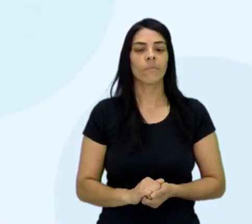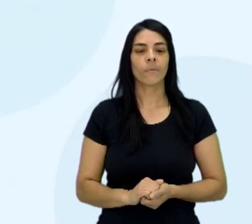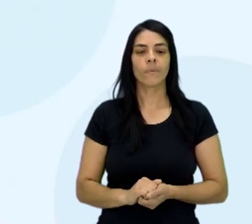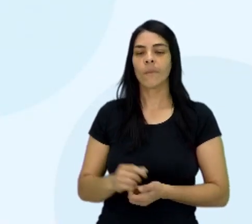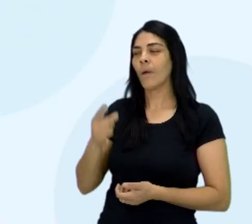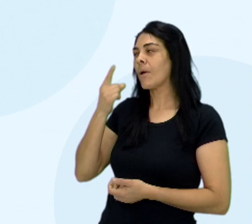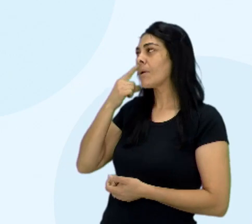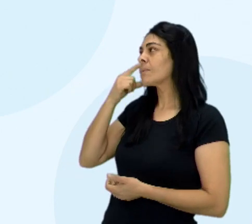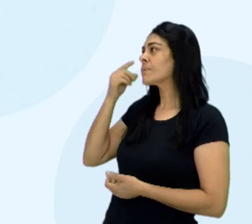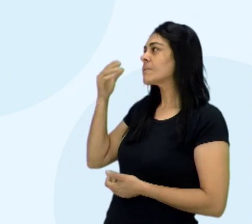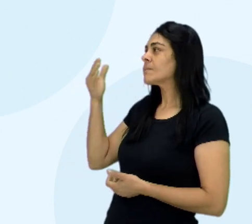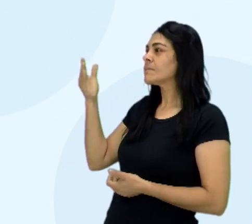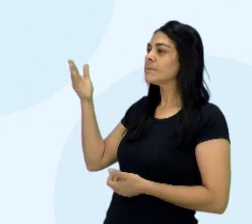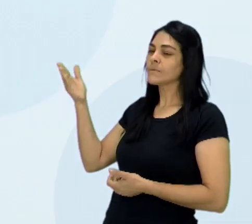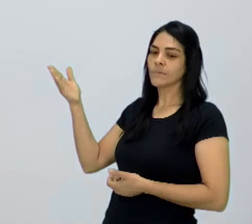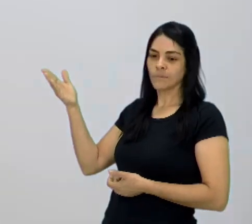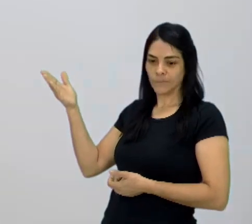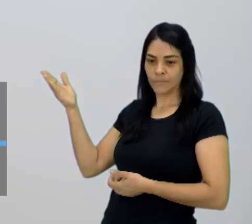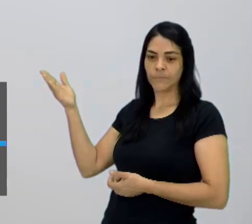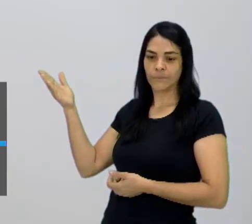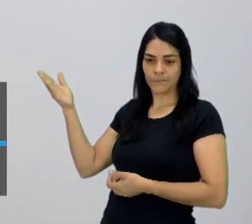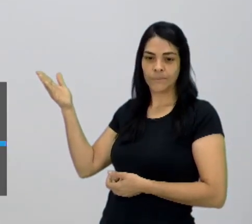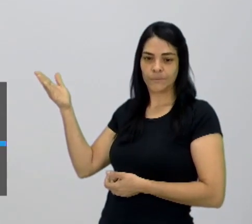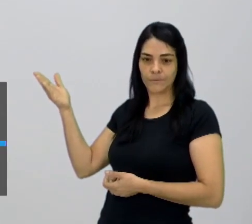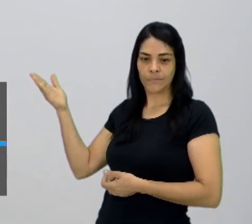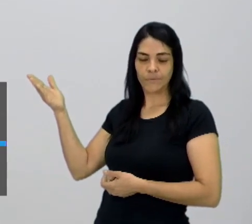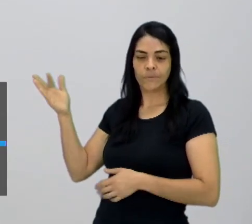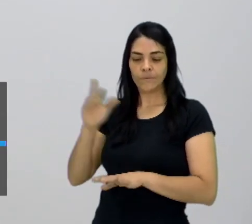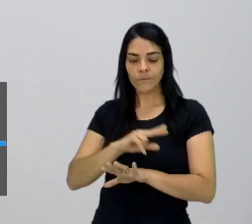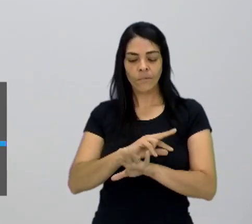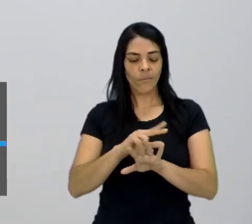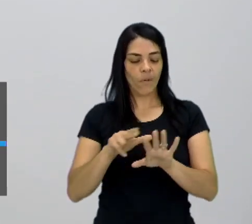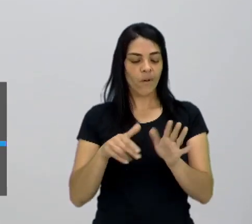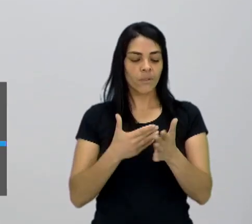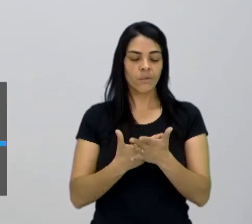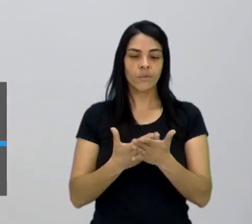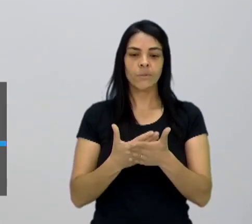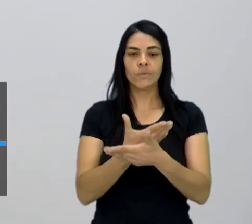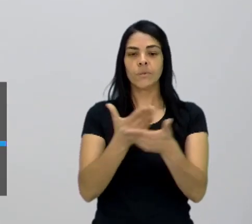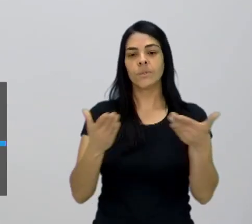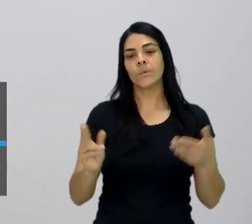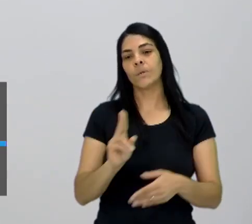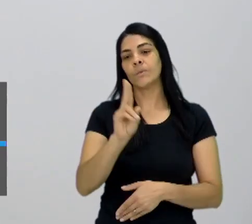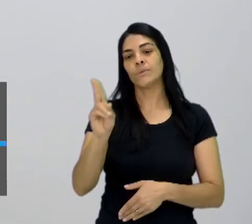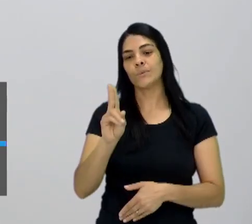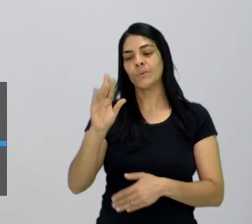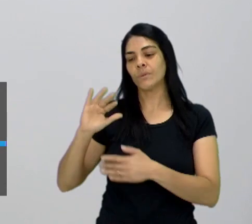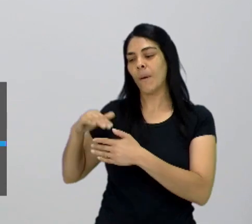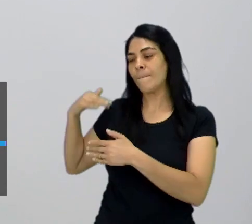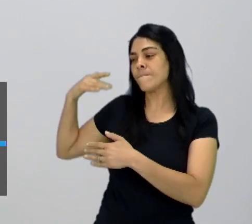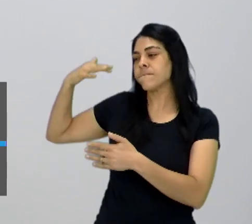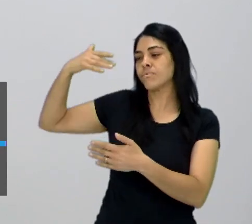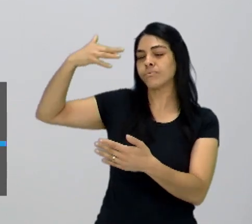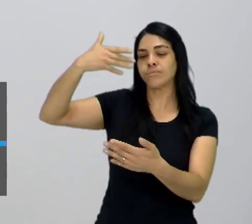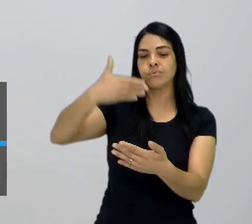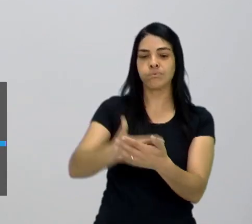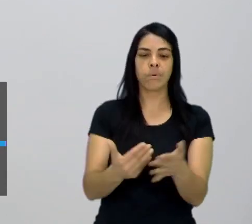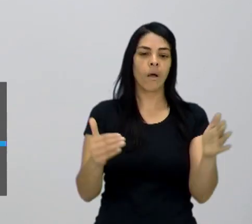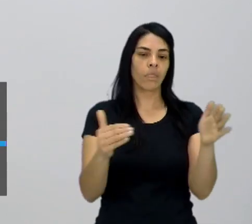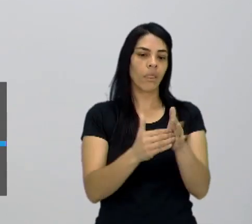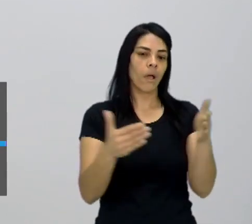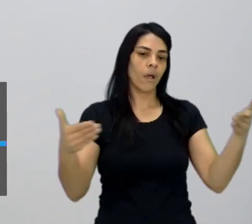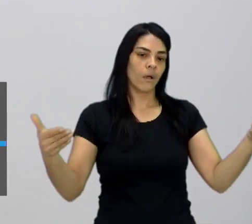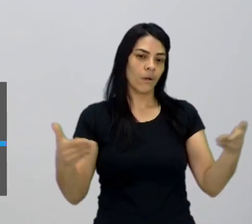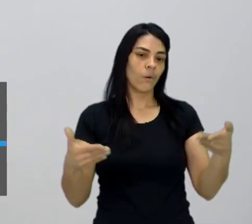ficou conhecido e trouxe pra gente vários estudos que a gente utiliza até hoje. Então, basicamente, ele introduziu o estudo